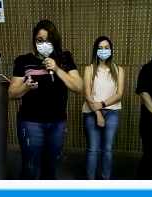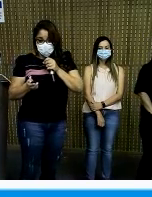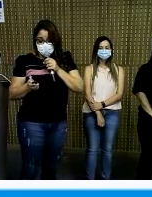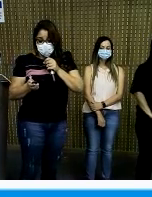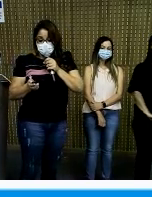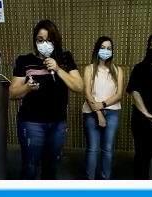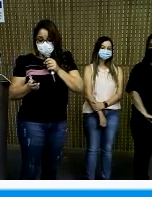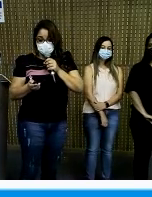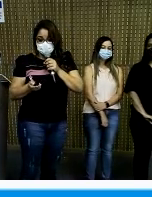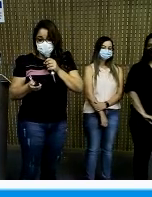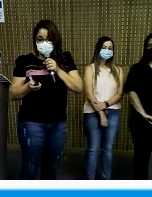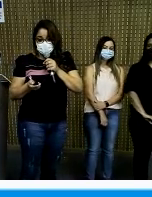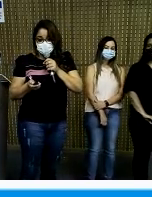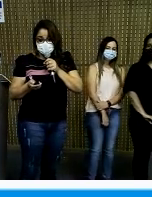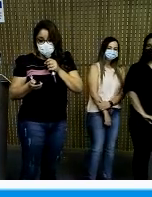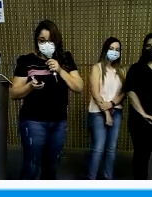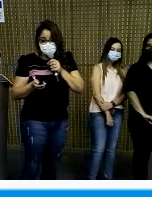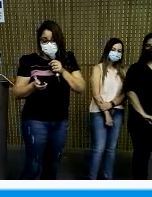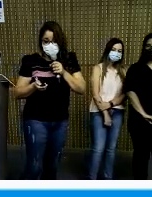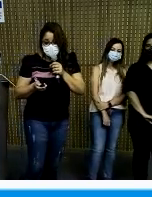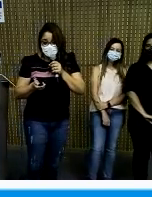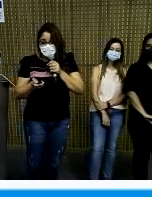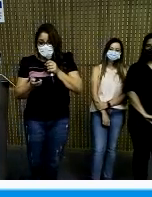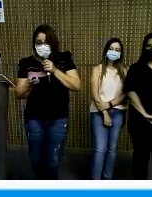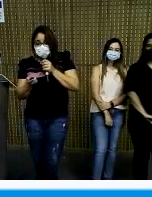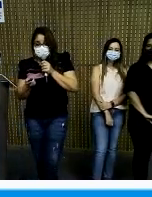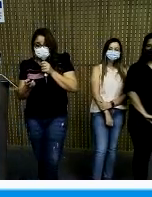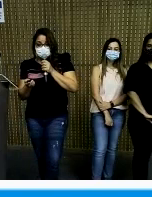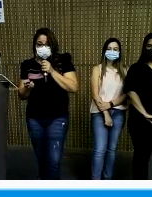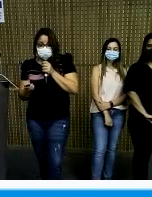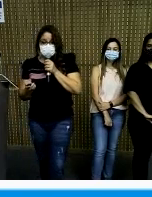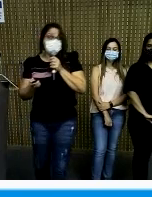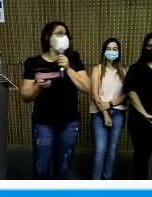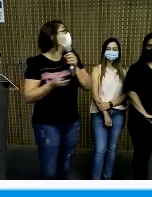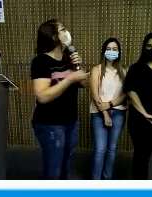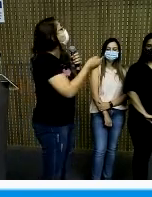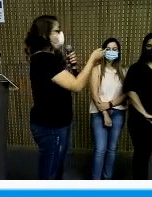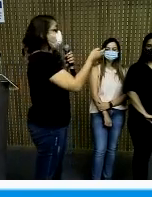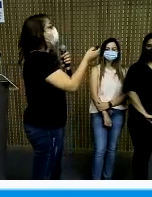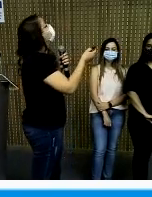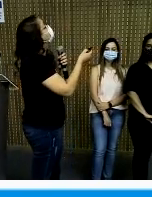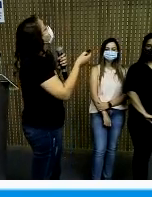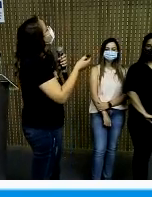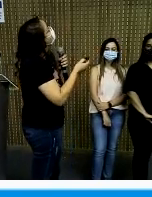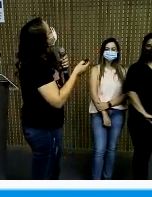Então, essa foi a nossa estratégia, né? Aqui a gente coloca,